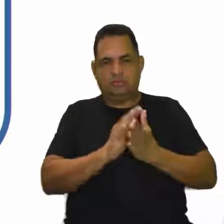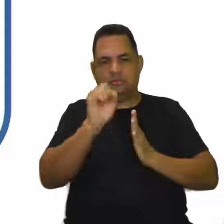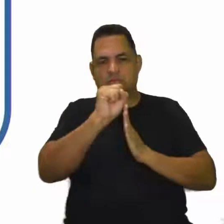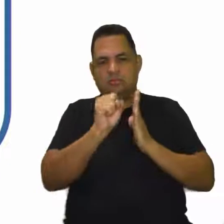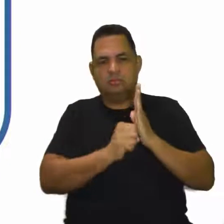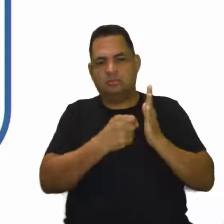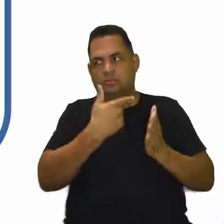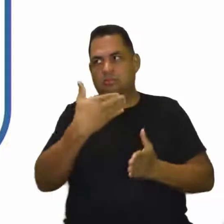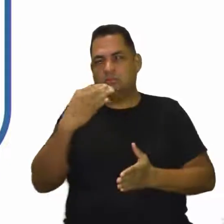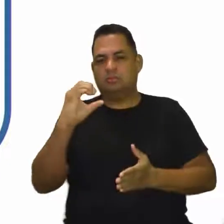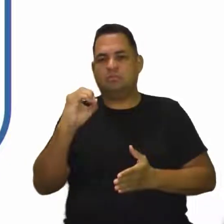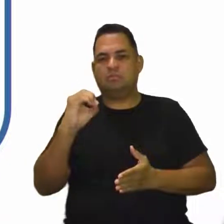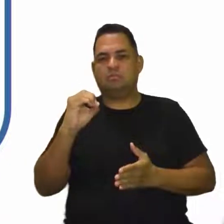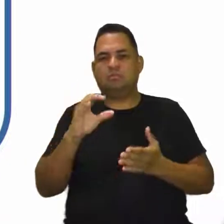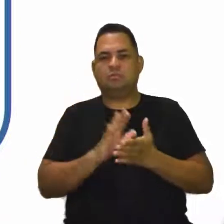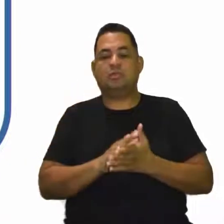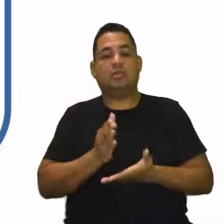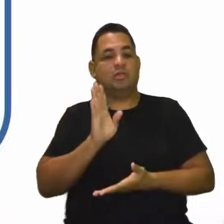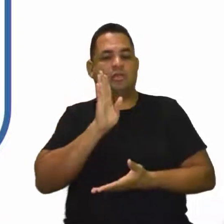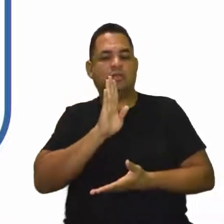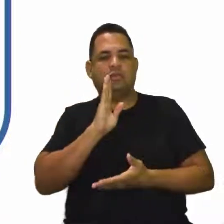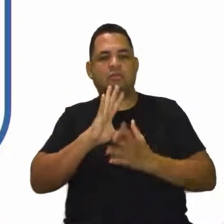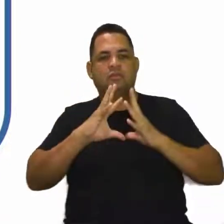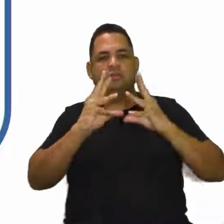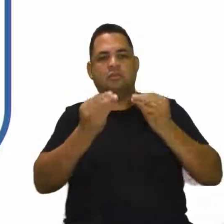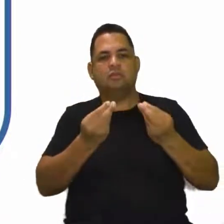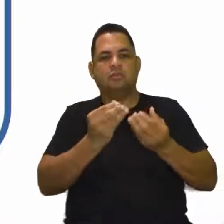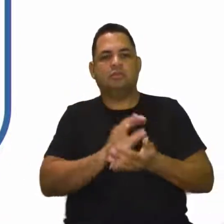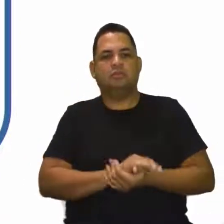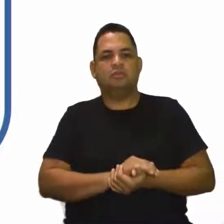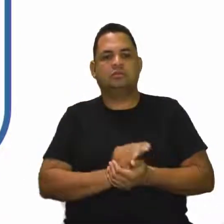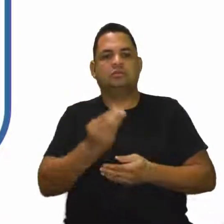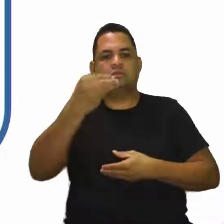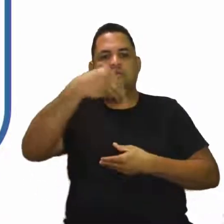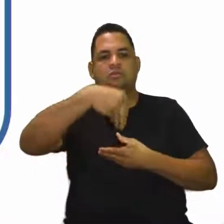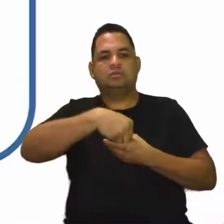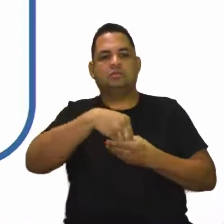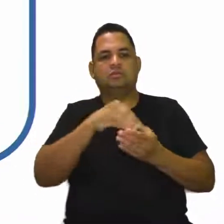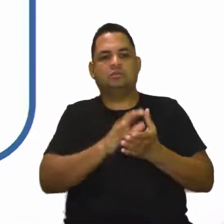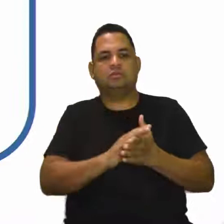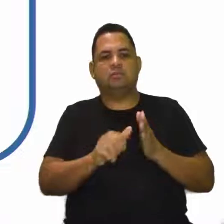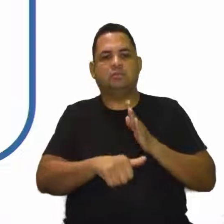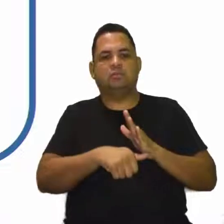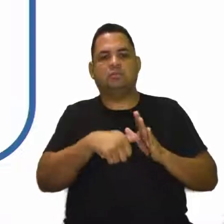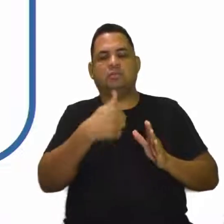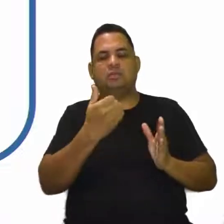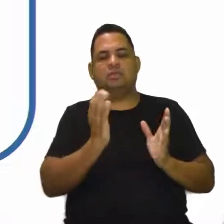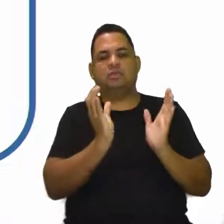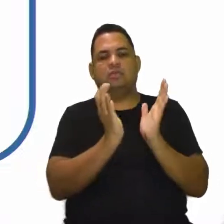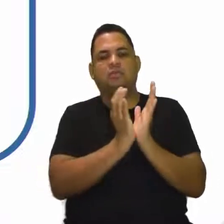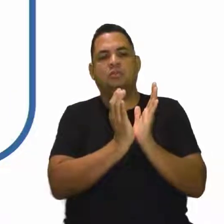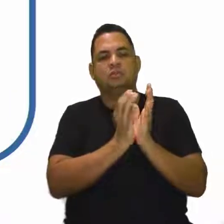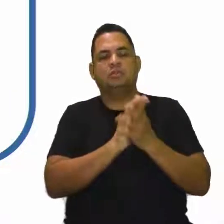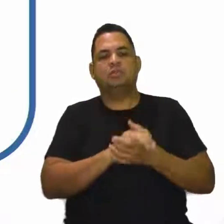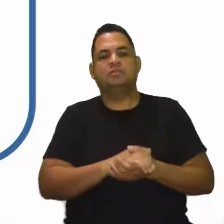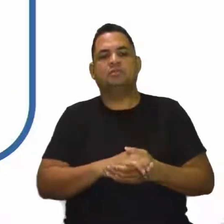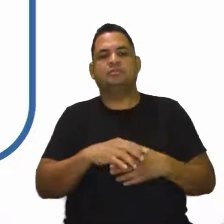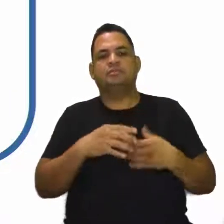século XX. Olha que bacana. Tudo isso está inserido na nossa primeira unidade. Na